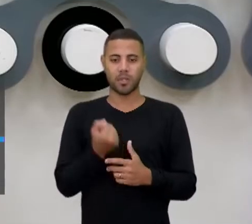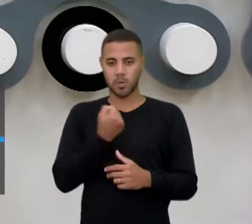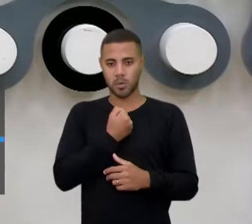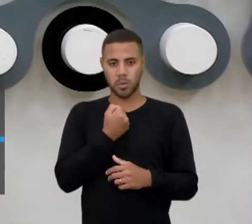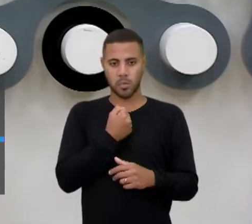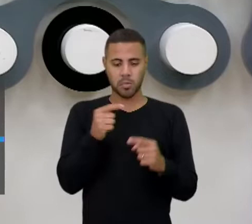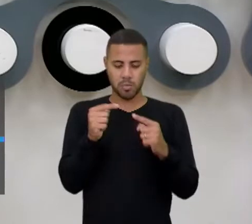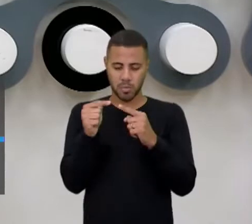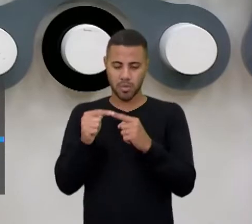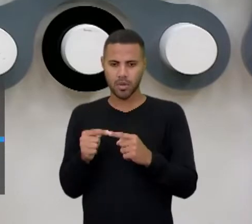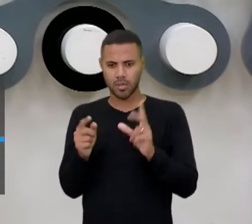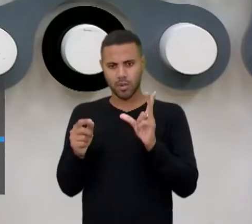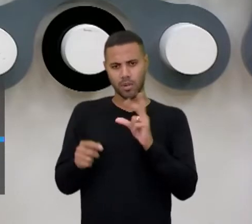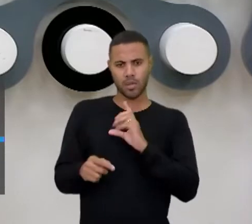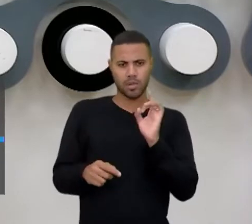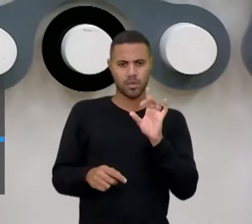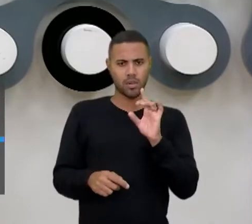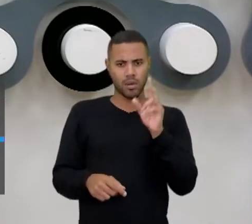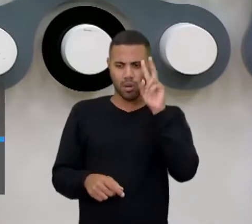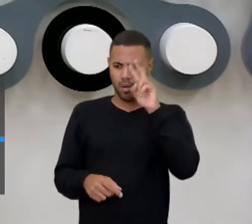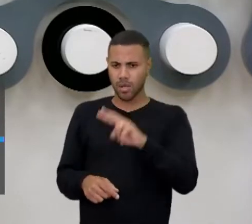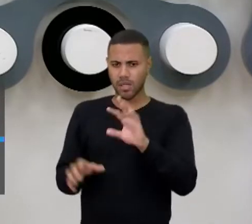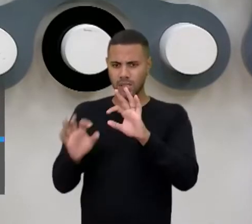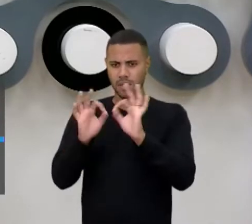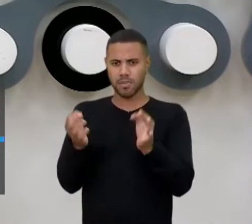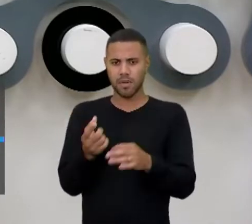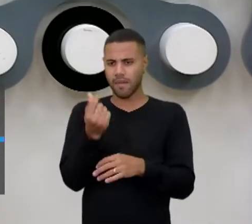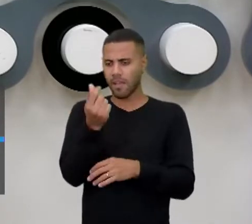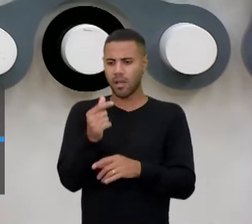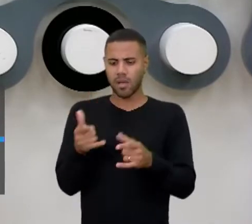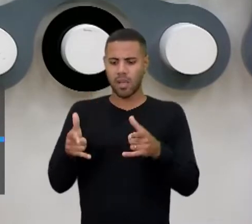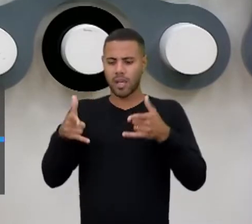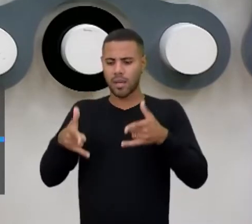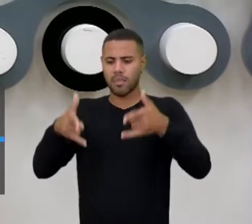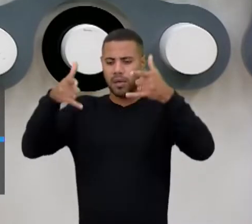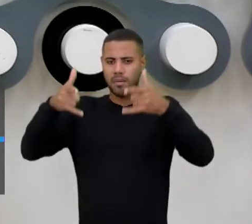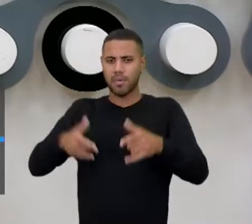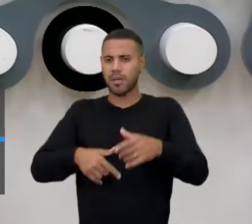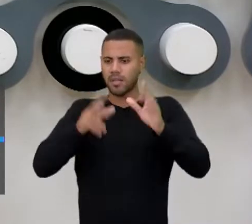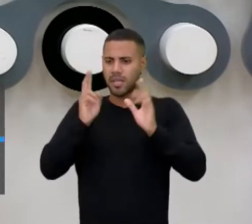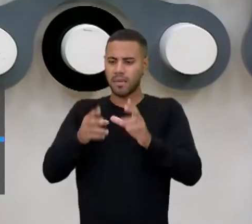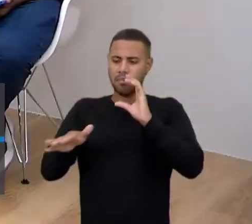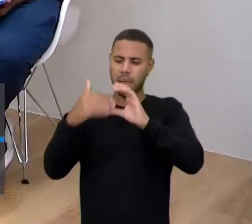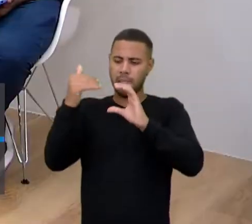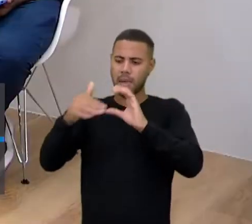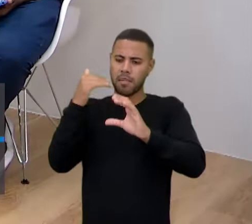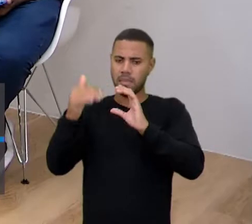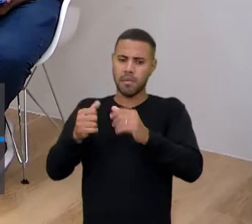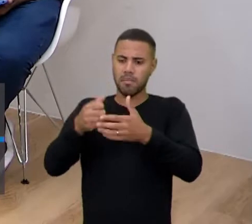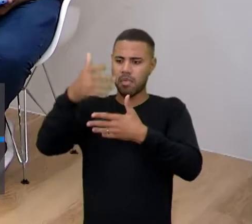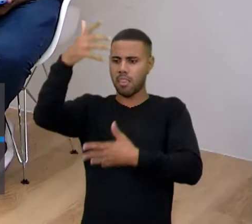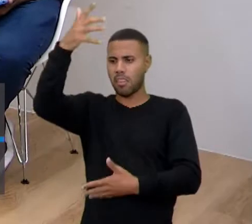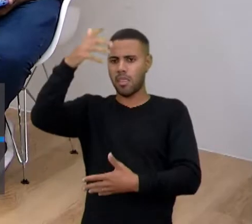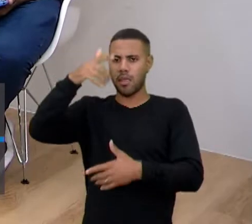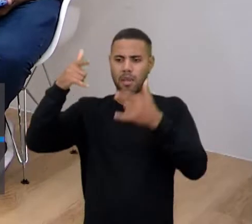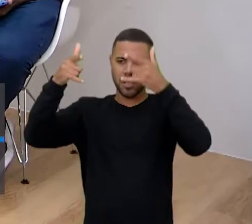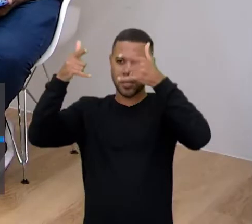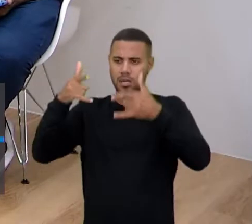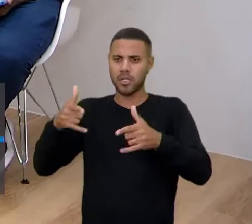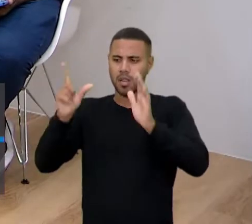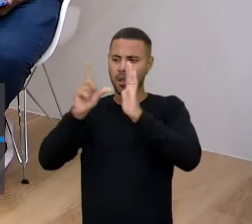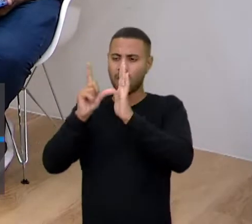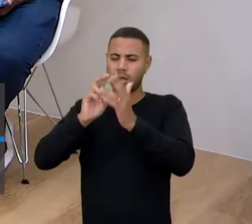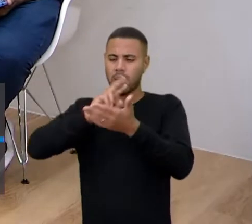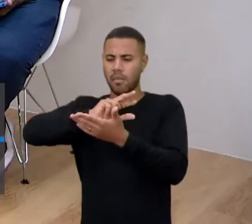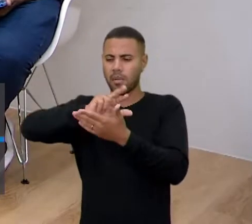nossa, só porque eu fui olhar o preço de uma beliche e pronto, agora apareceu beliche de todo lugar no mundo, na minha vida, em todos os lugares que você vai,